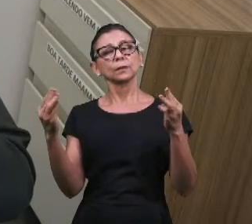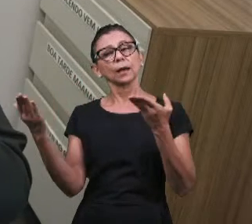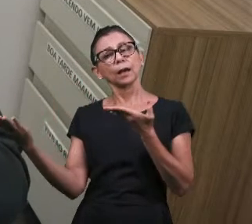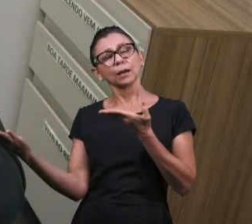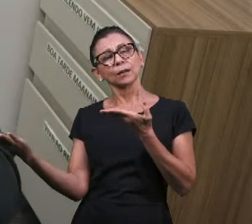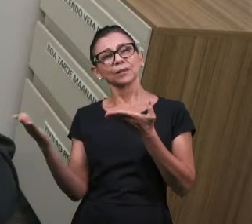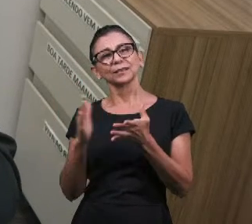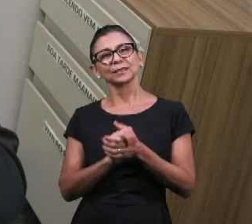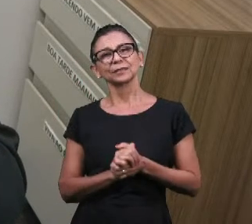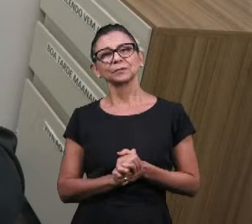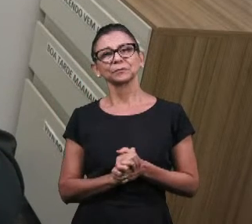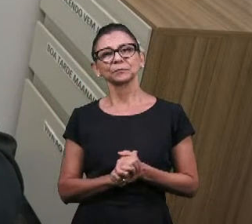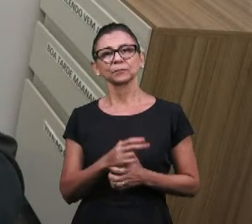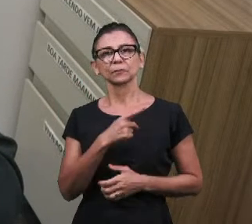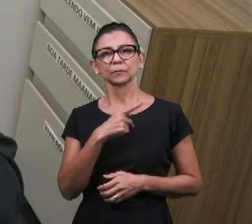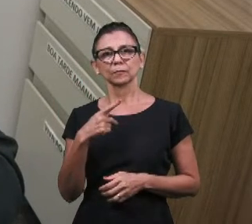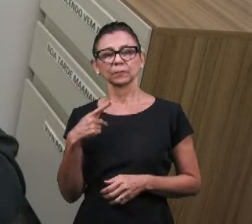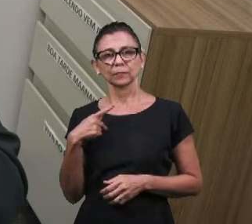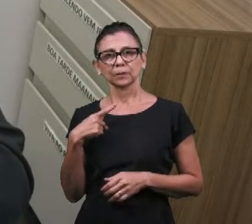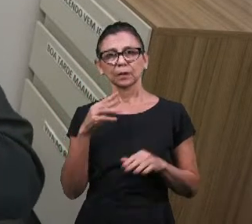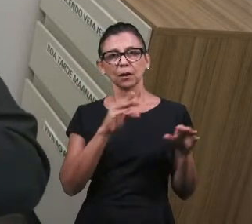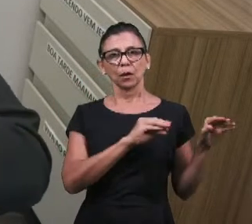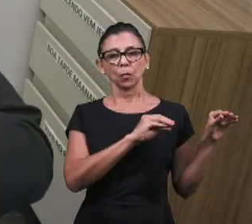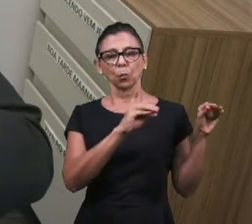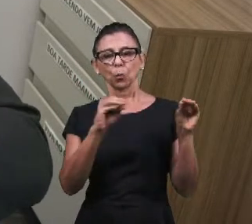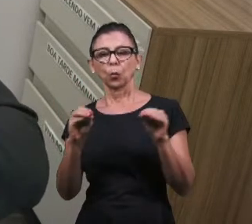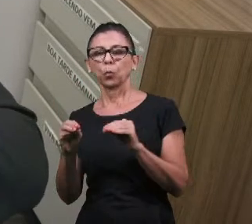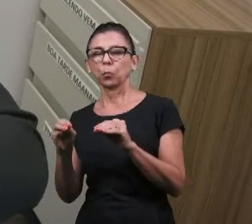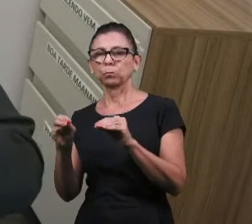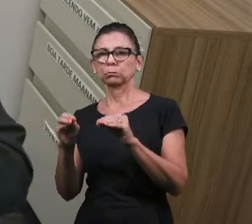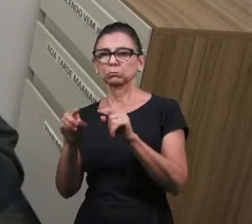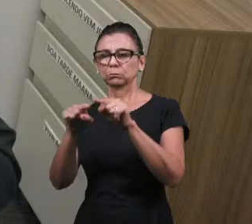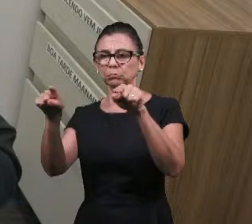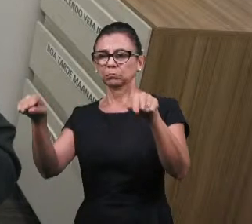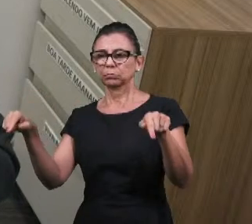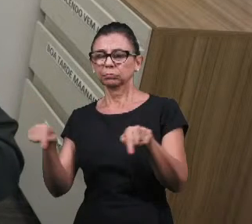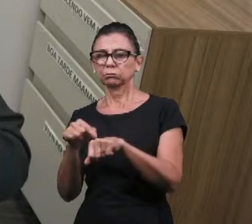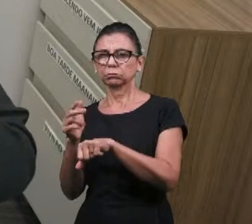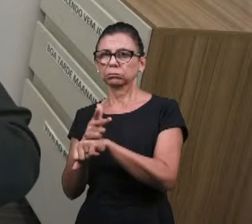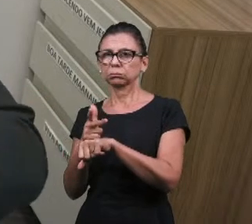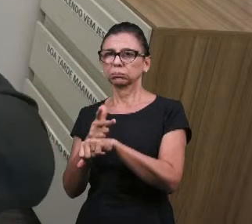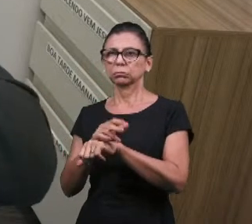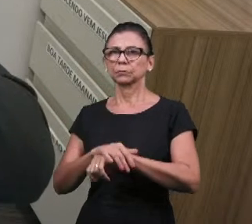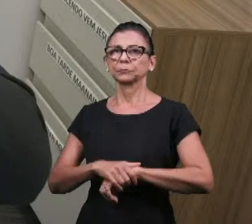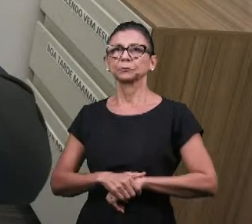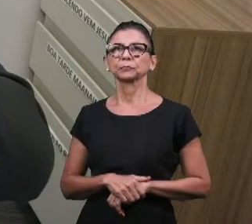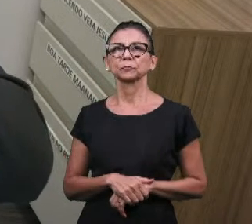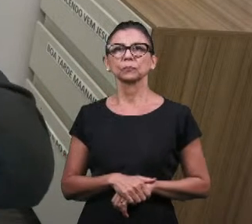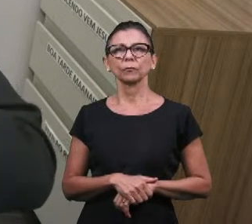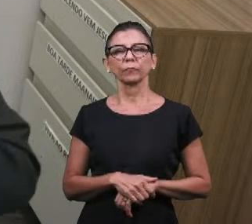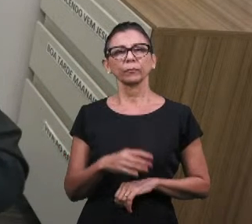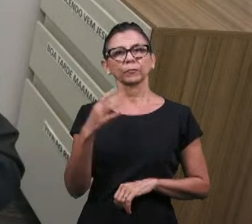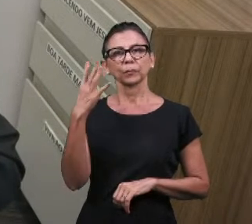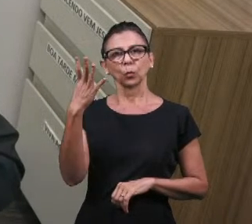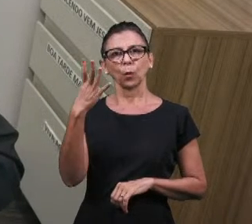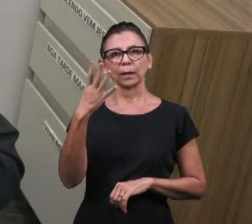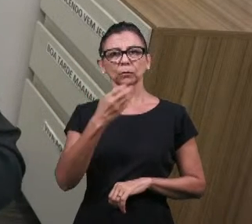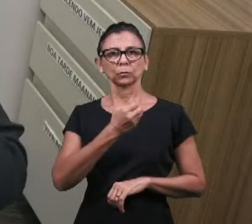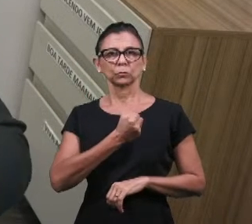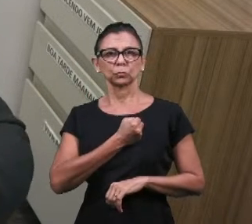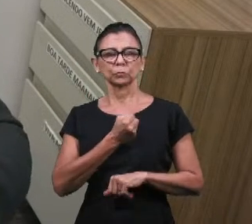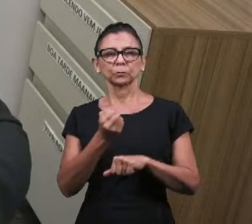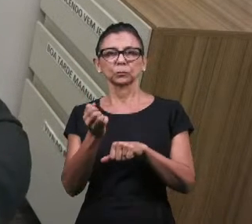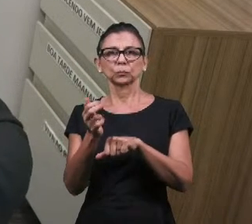ele vai sair aqui do estúdio da Rádio TV Web Manaim, ele vai caminhar uns 2 metros e vai para o nosso estúdio 4, que é o